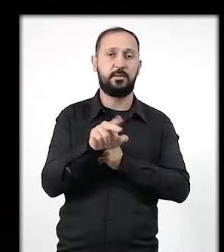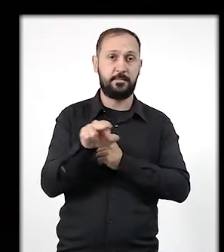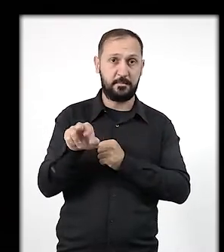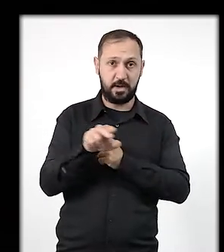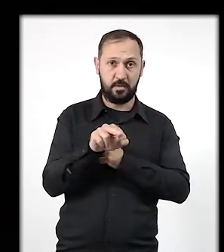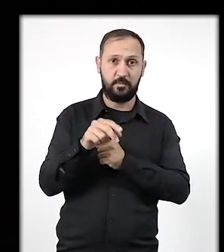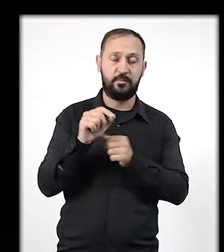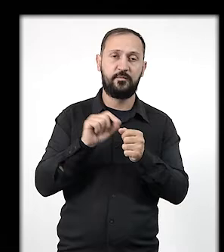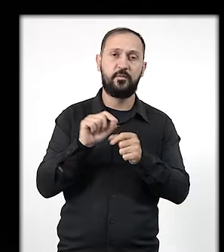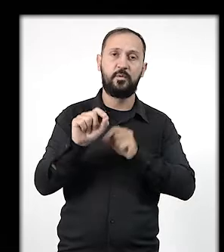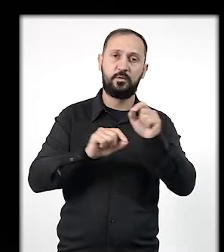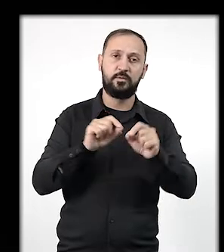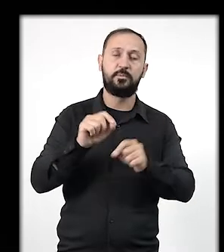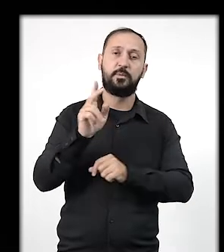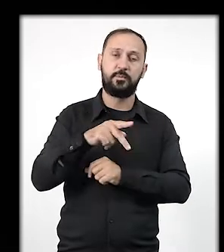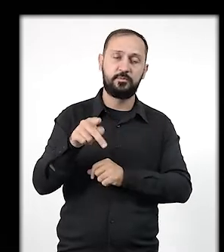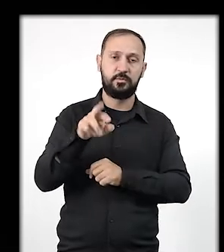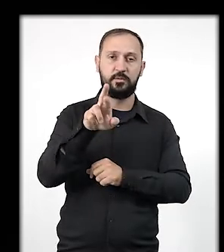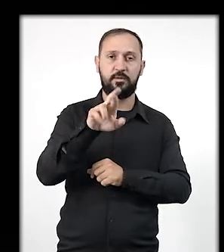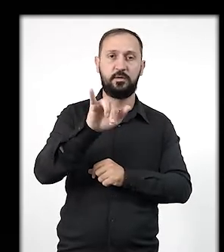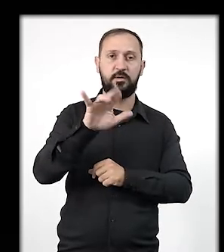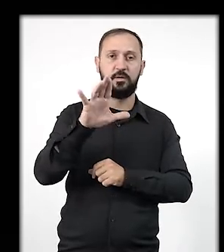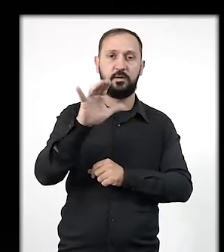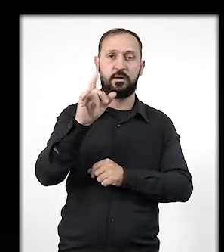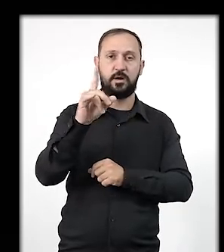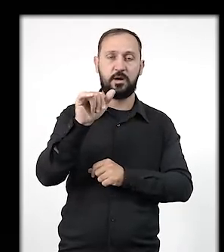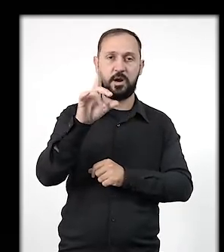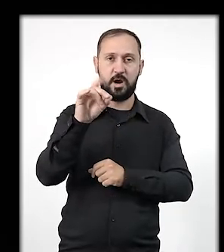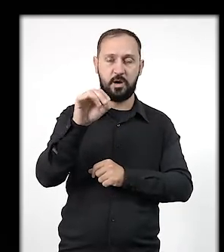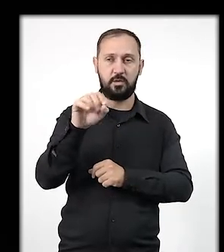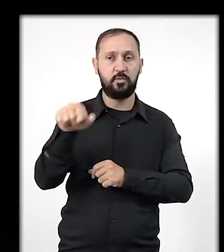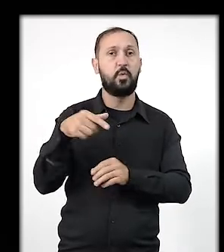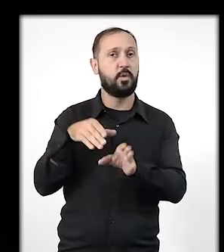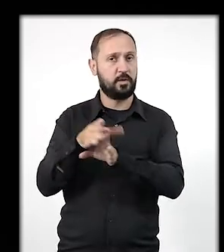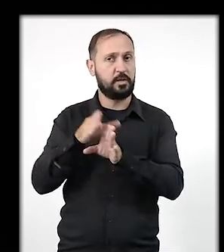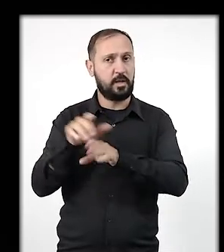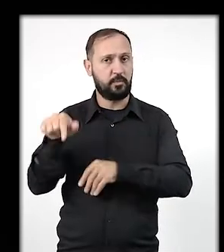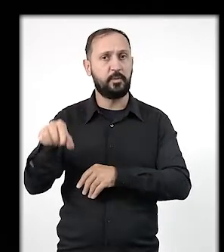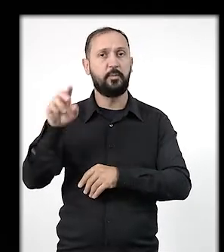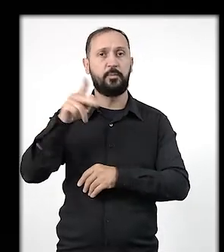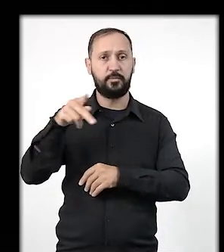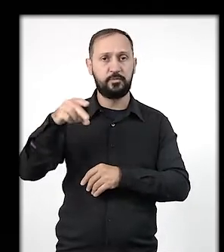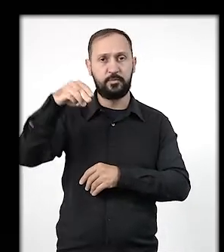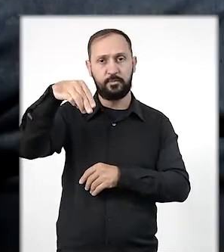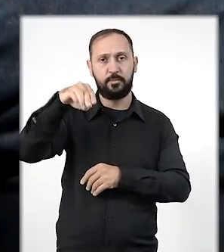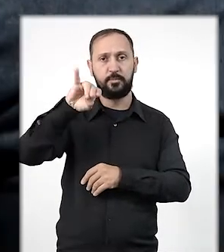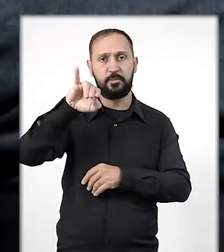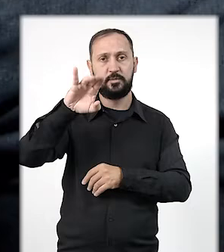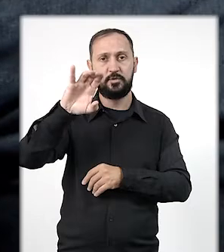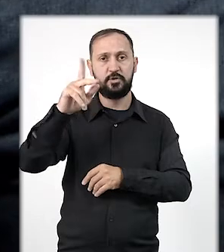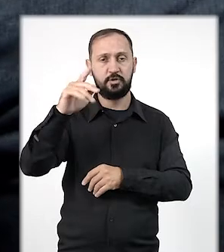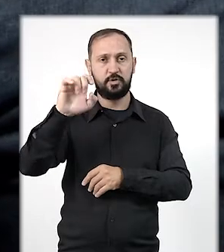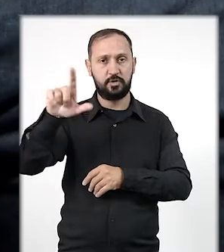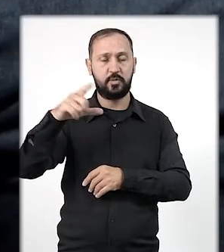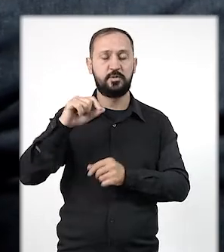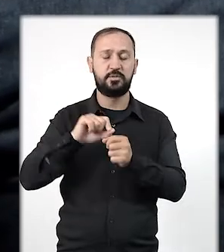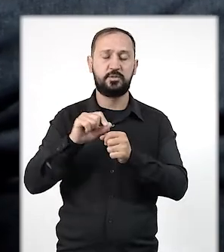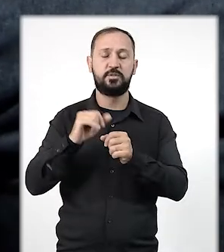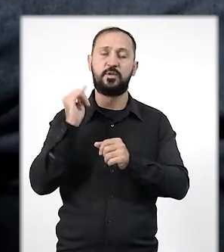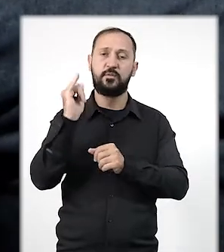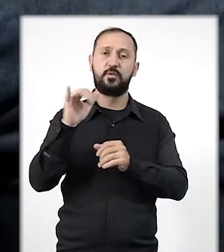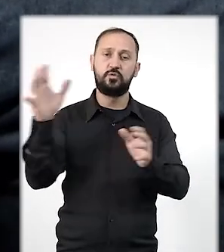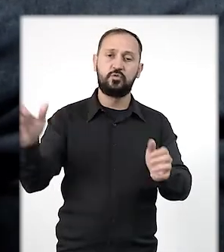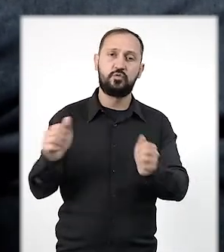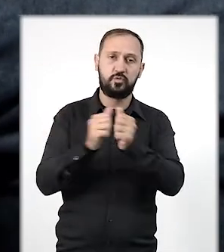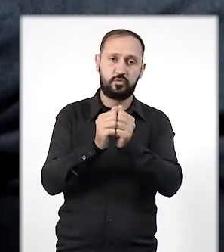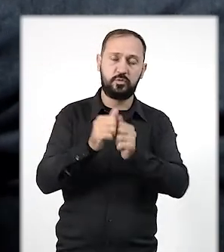irmã que foi trabalhada pelo professor Ricardo, né, orientado pelo professor Michel, que nós fizemos a coleta juntos